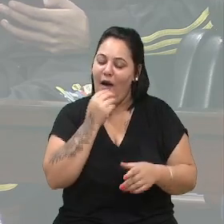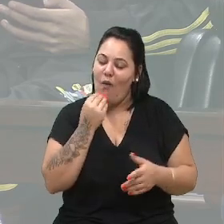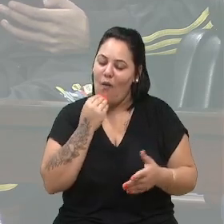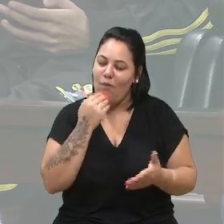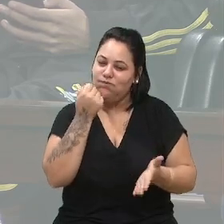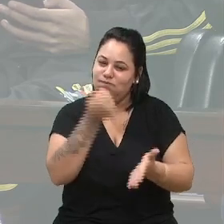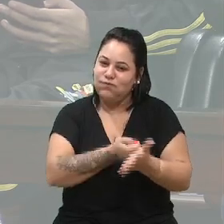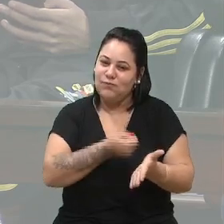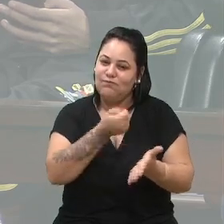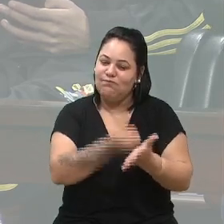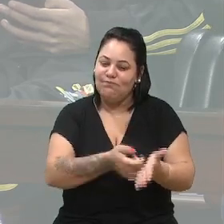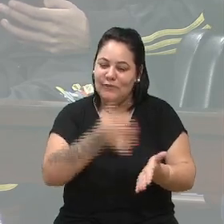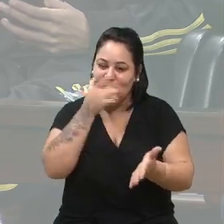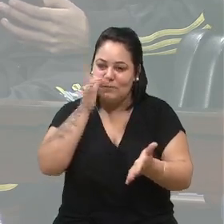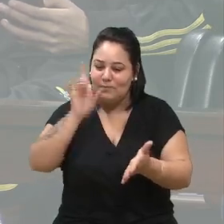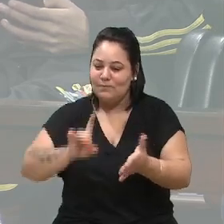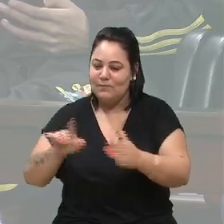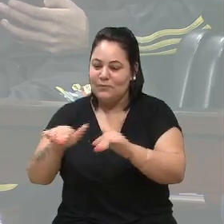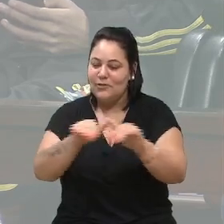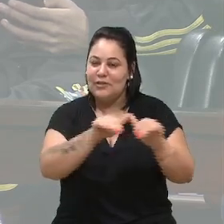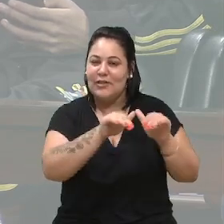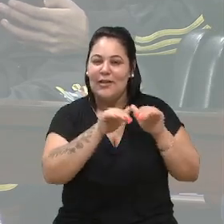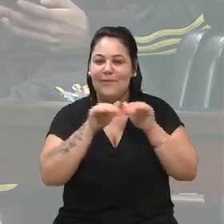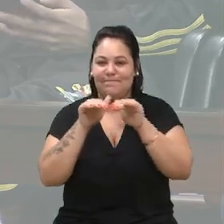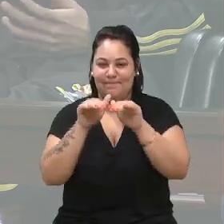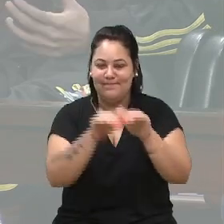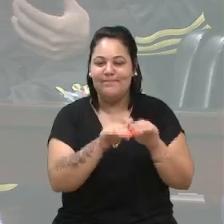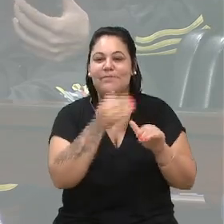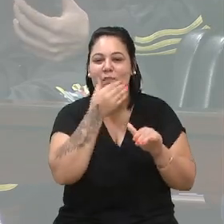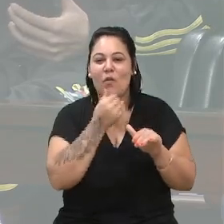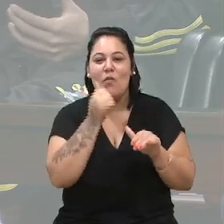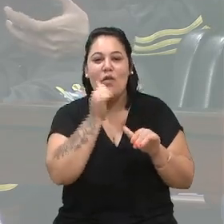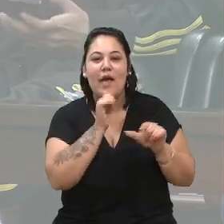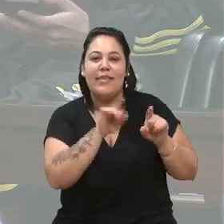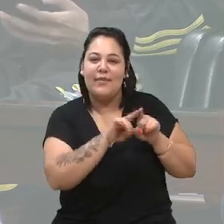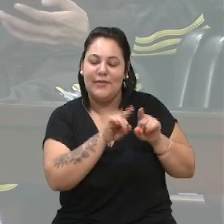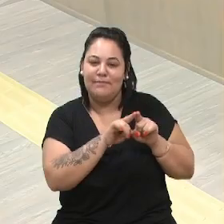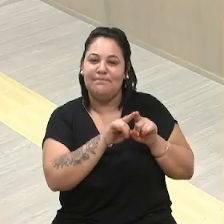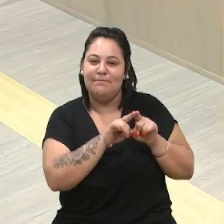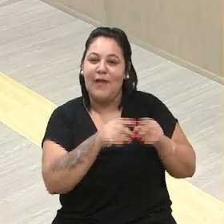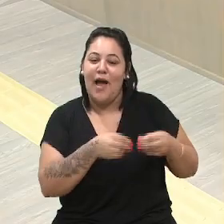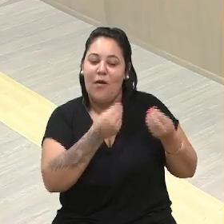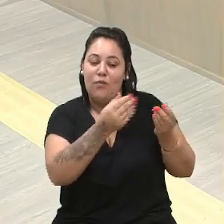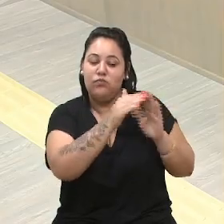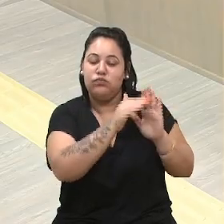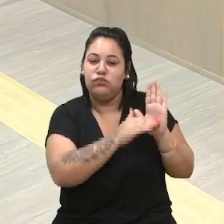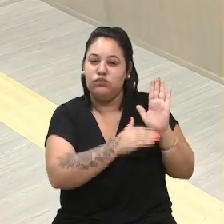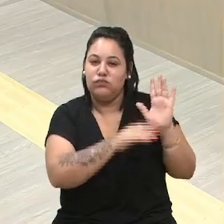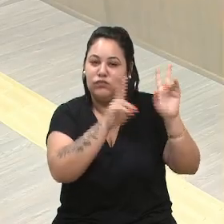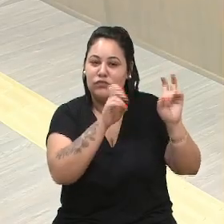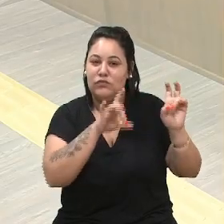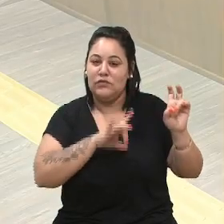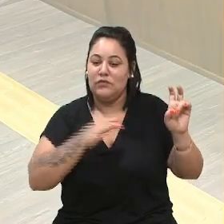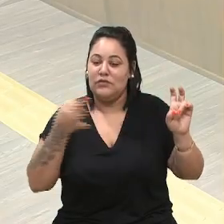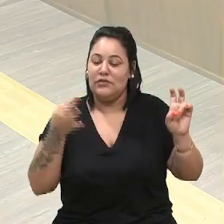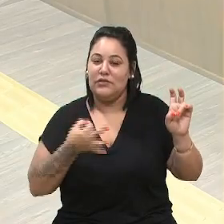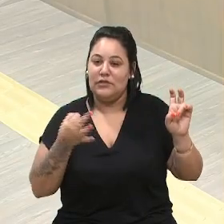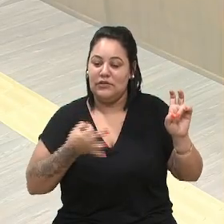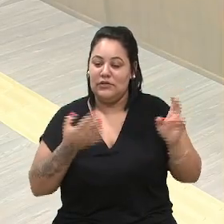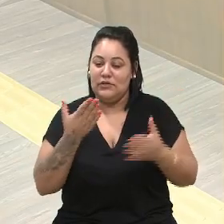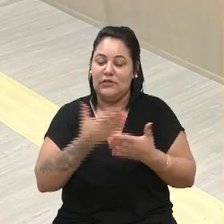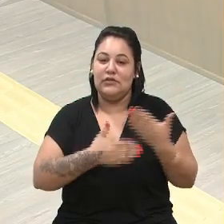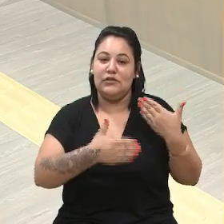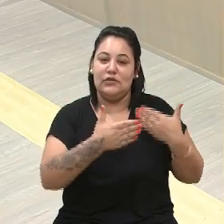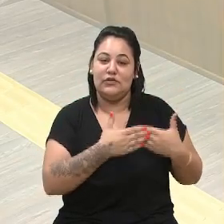necessárias para igualar os direitos de homens e mulheres, vem a pauta e que eu tenho certeza que todos e todas